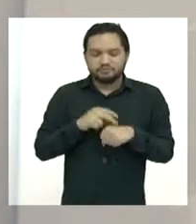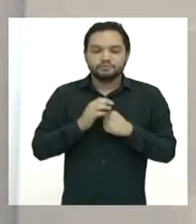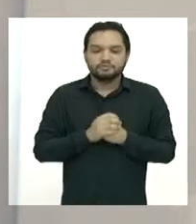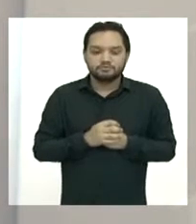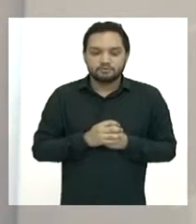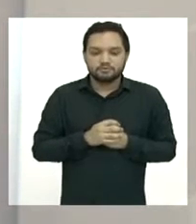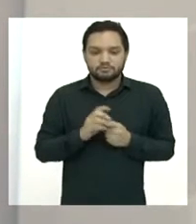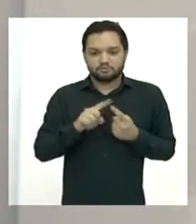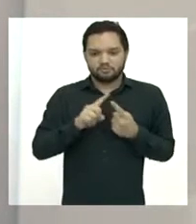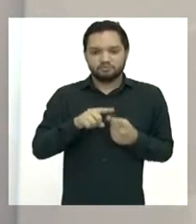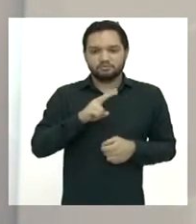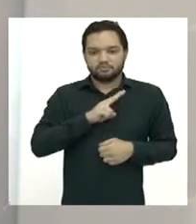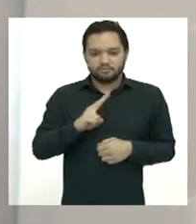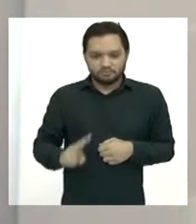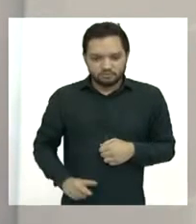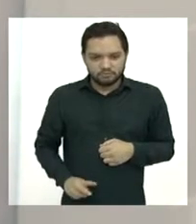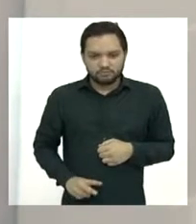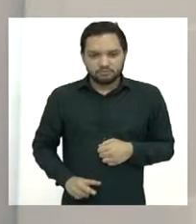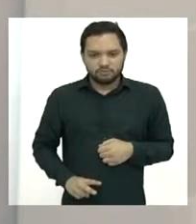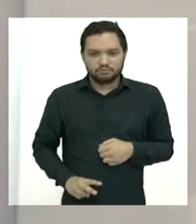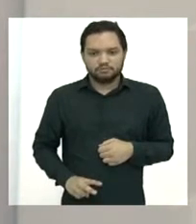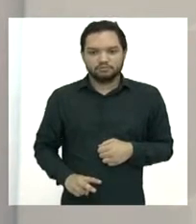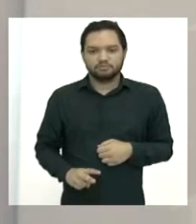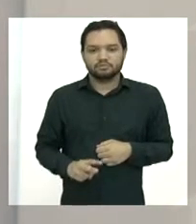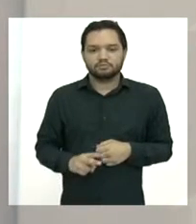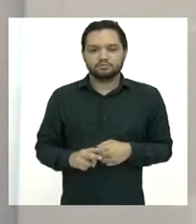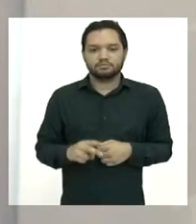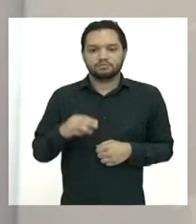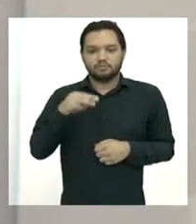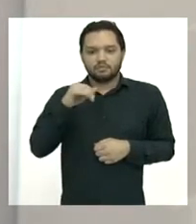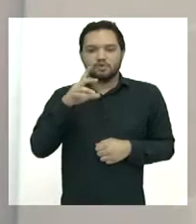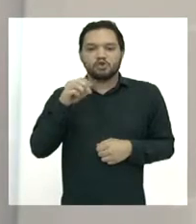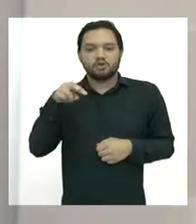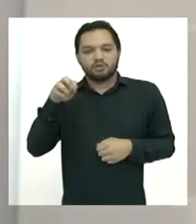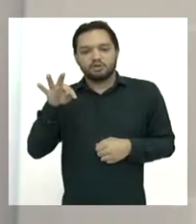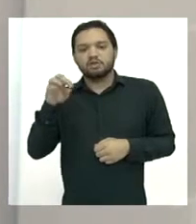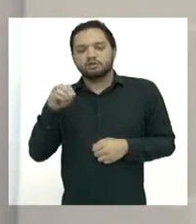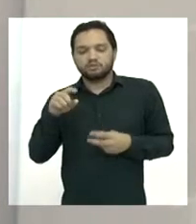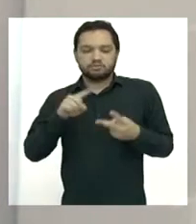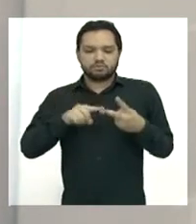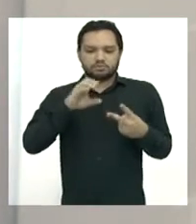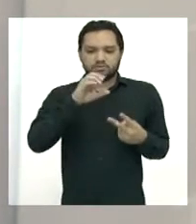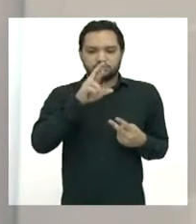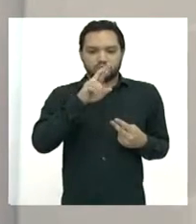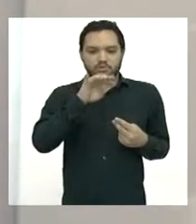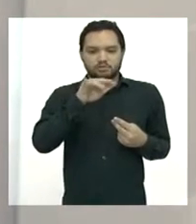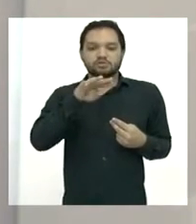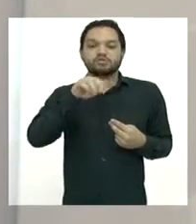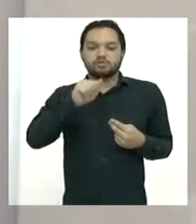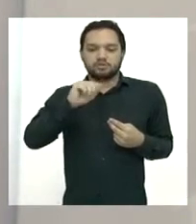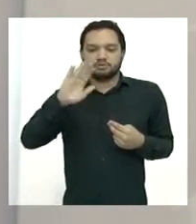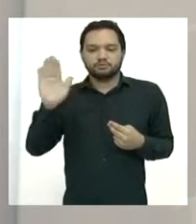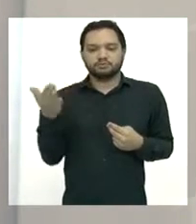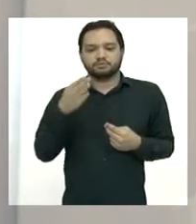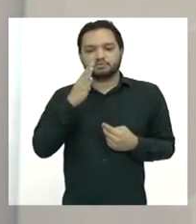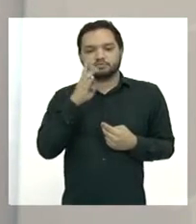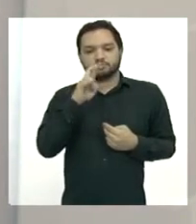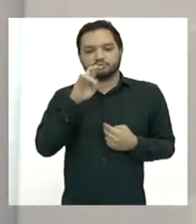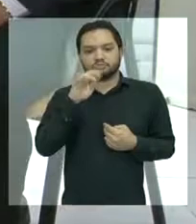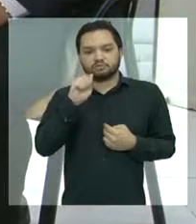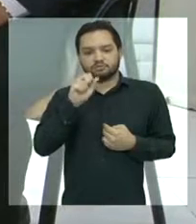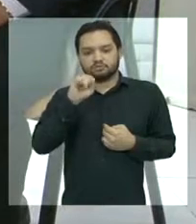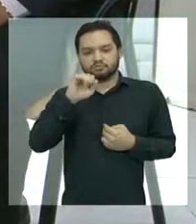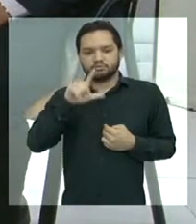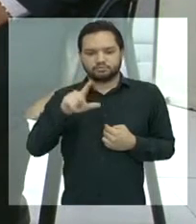foi uma vereadora aqui que sucedeu o Machado Neto, que foi seu esposo. Teve também a Cristina Brasil, que esteve aqui também como vereadora. Então,